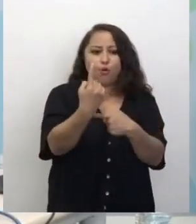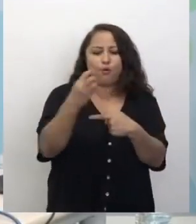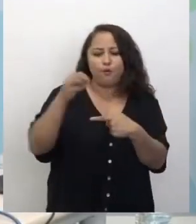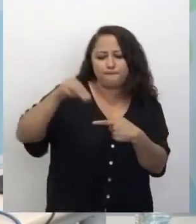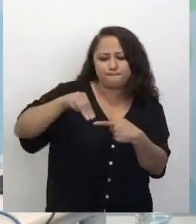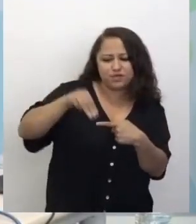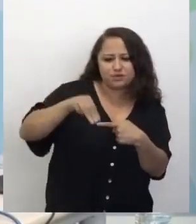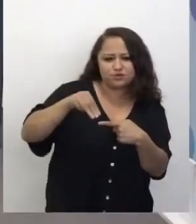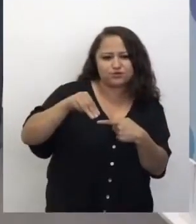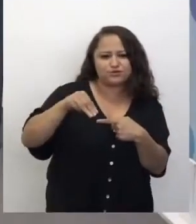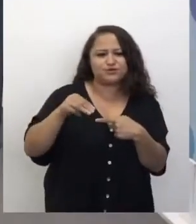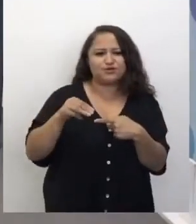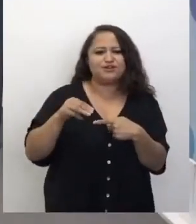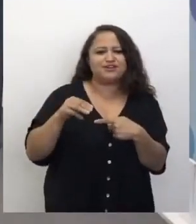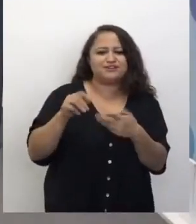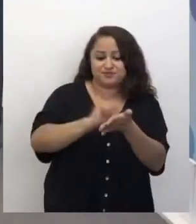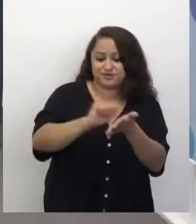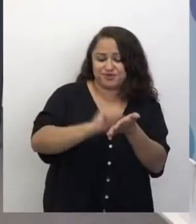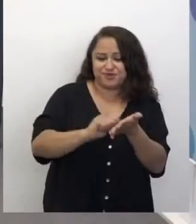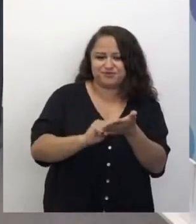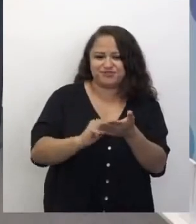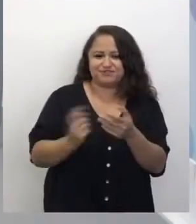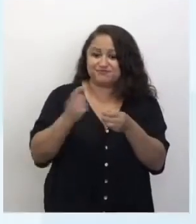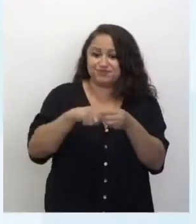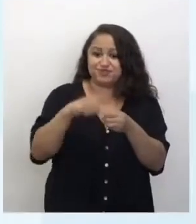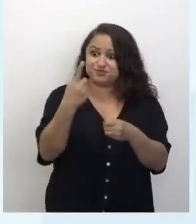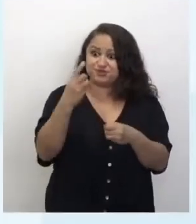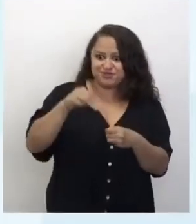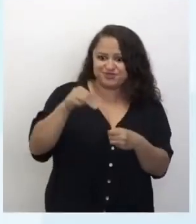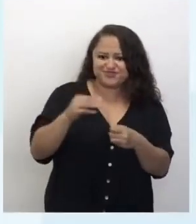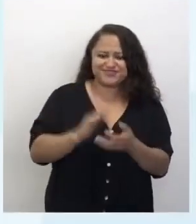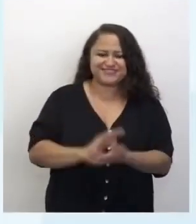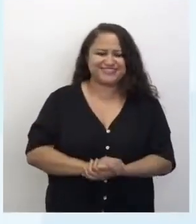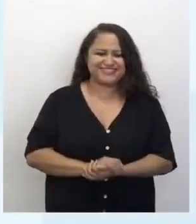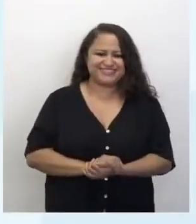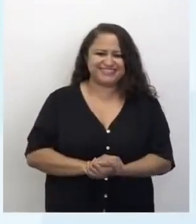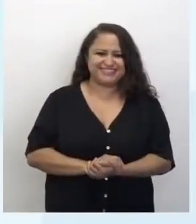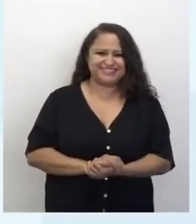aqui, tá bom? Tá bom, voltamos em 1 minuto, pessoal. Capricha!